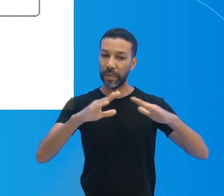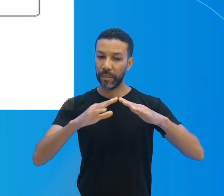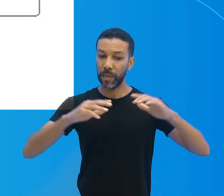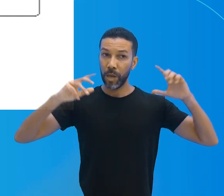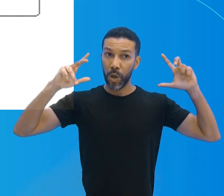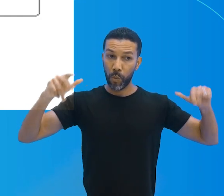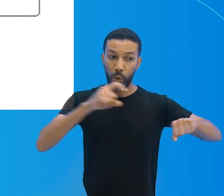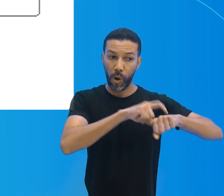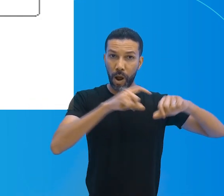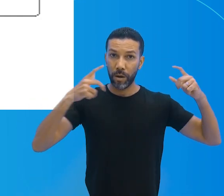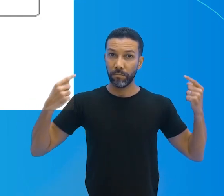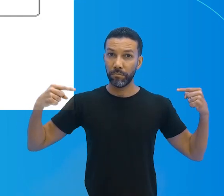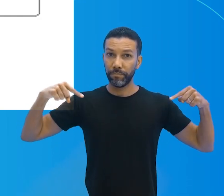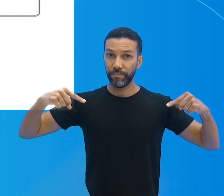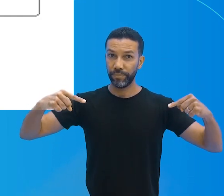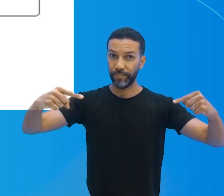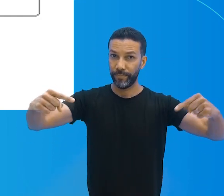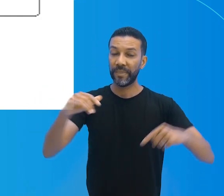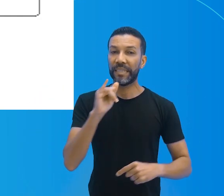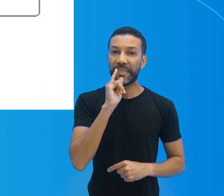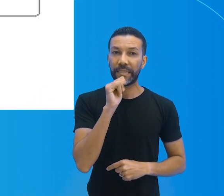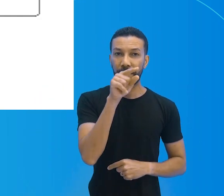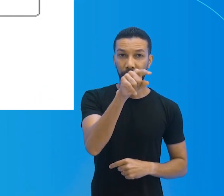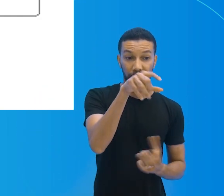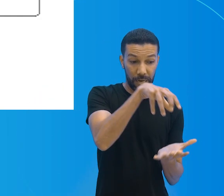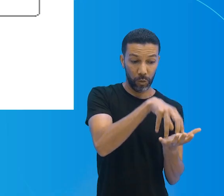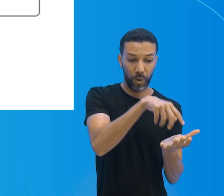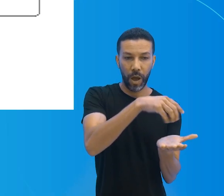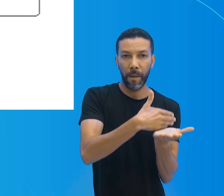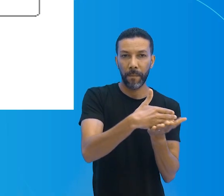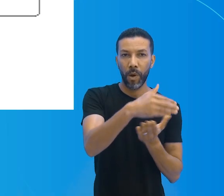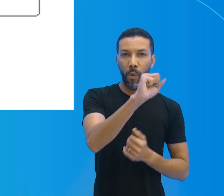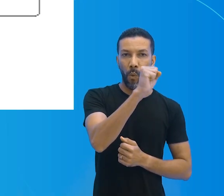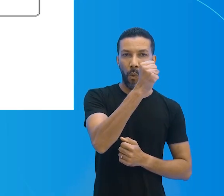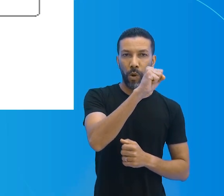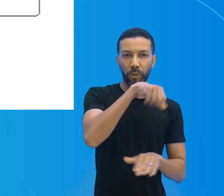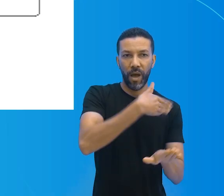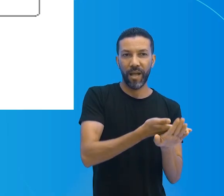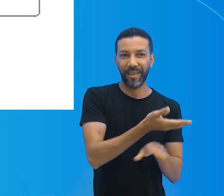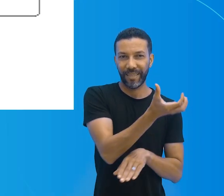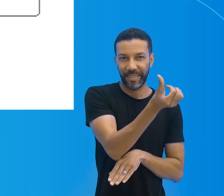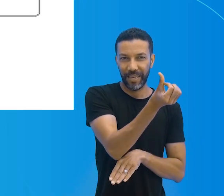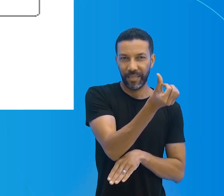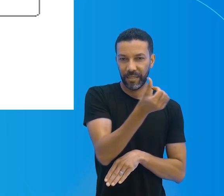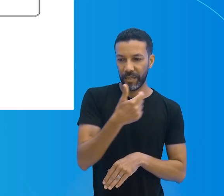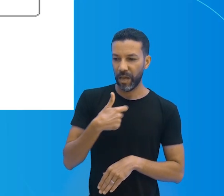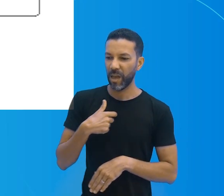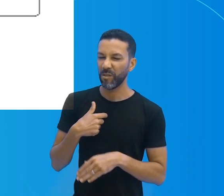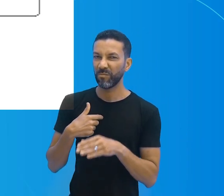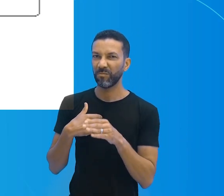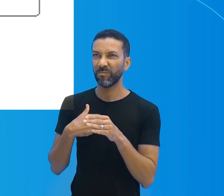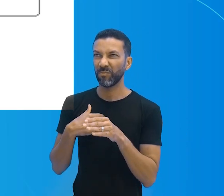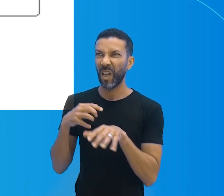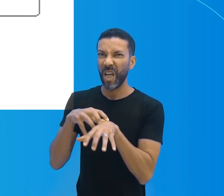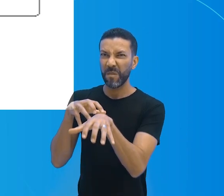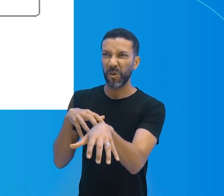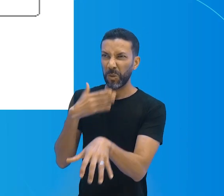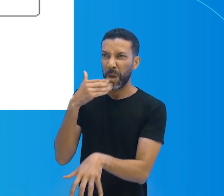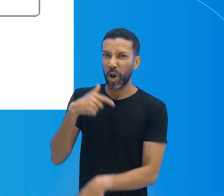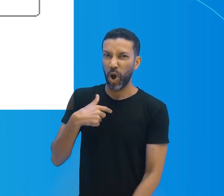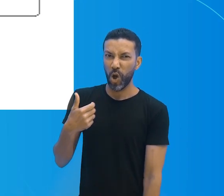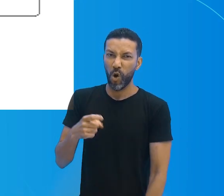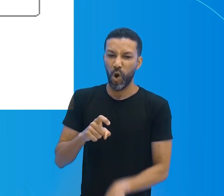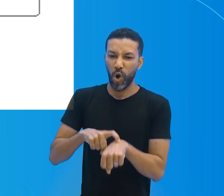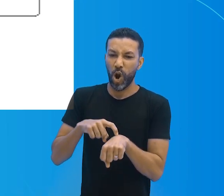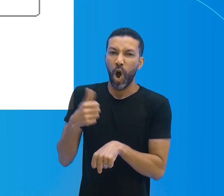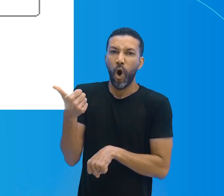unidade. A sua unidade não vai funcionar de 8 às 18 e você vai colocar que deve ser contatado 11 da noite. Isso gera